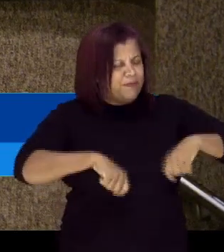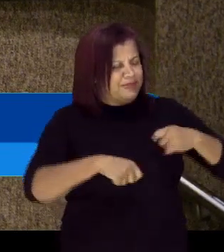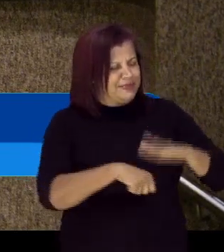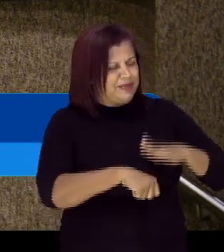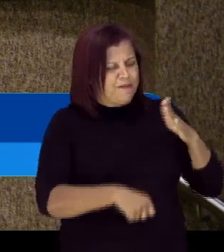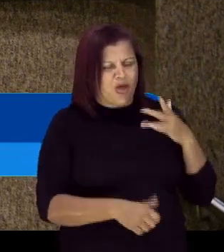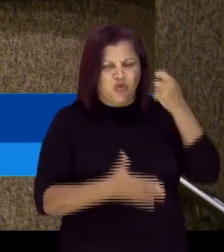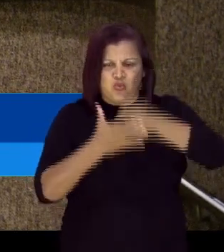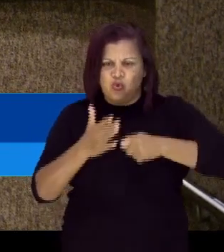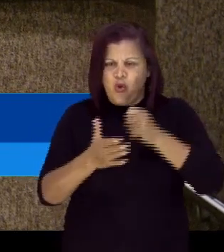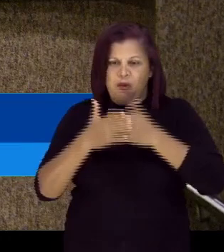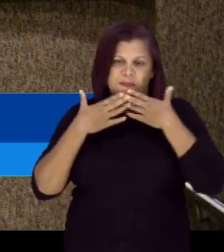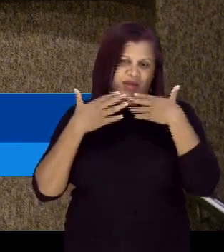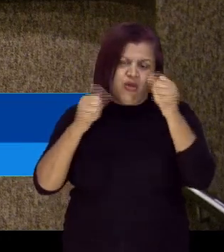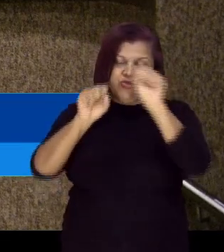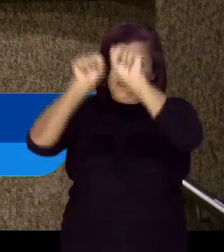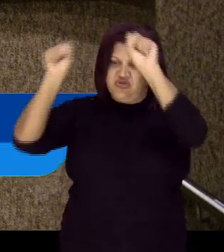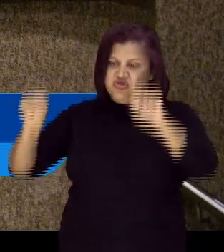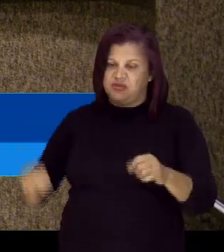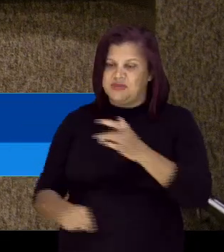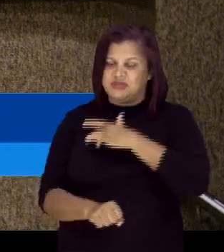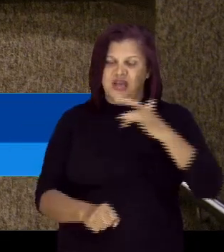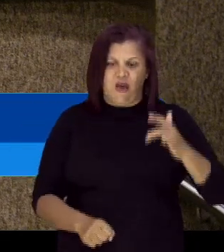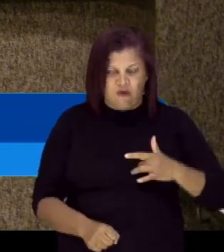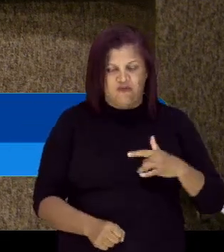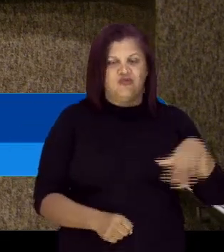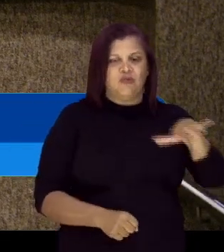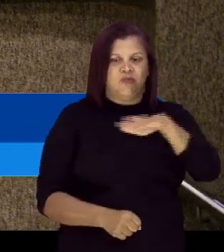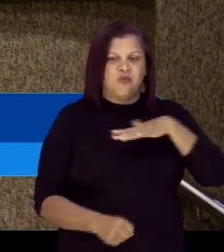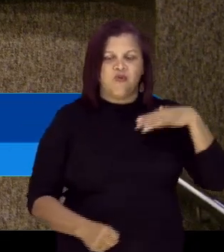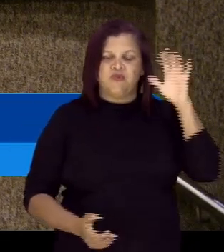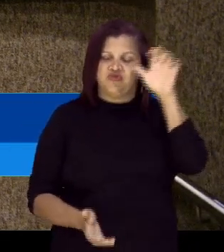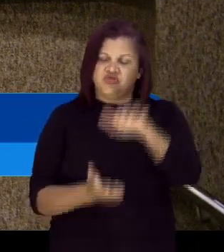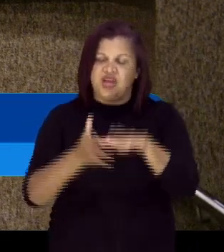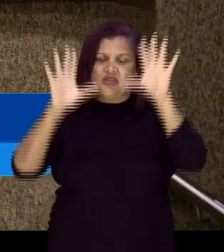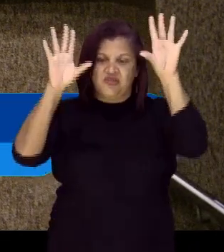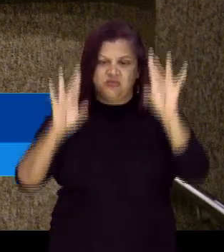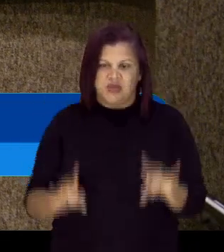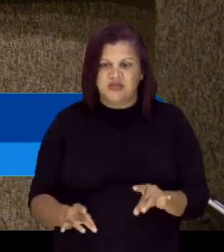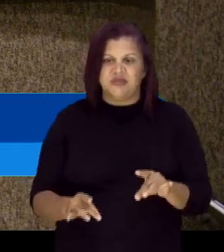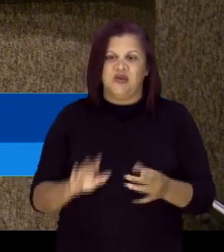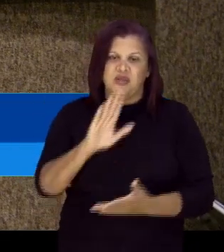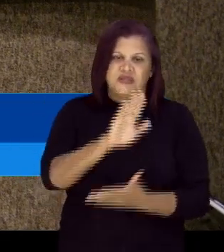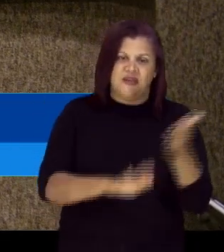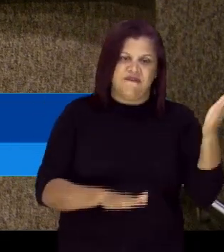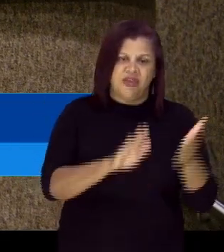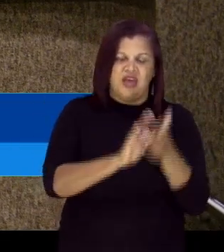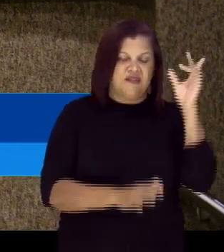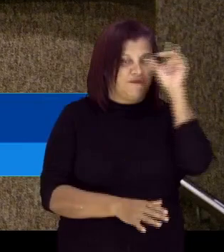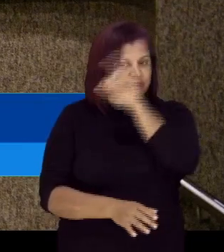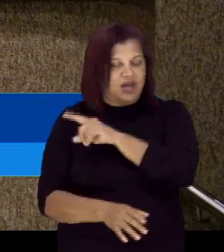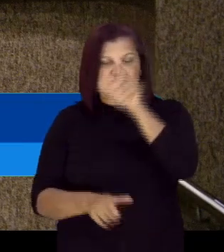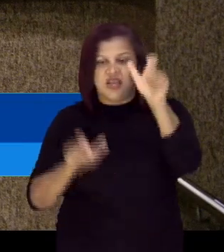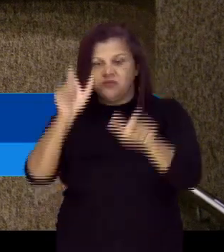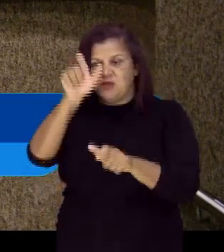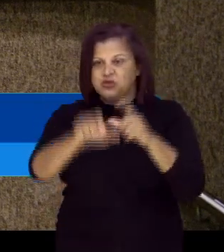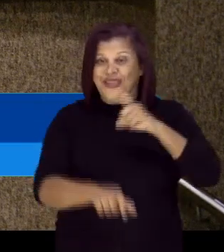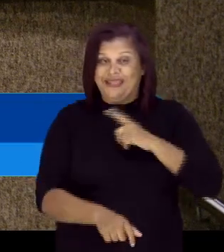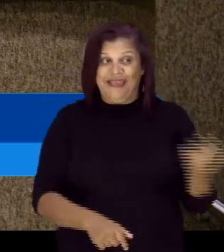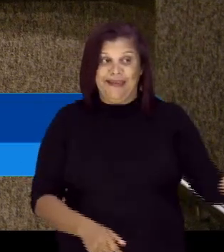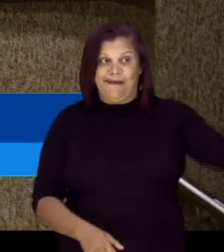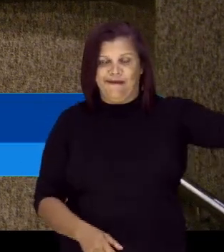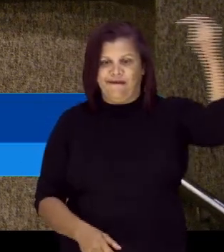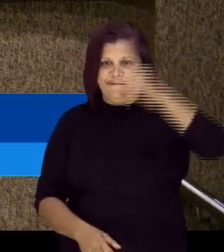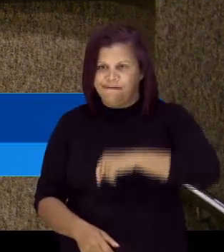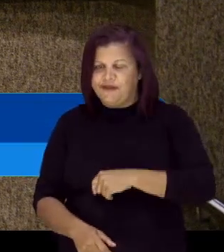uma melhora no sistema de saúde público do nosso estado, em especial nessas viagens, nessas dificuldades que as pessoas têm que vir